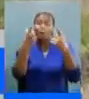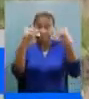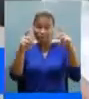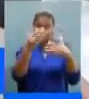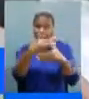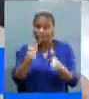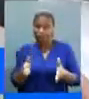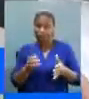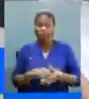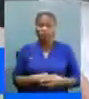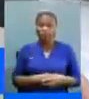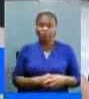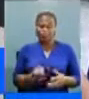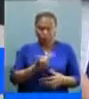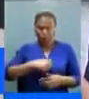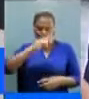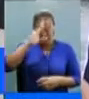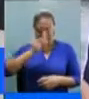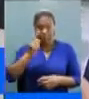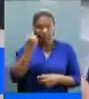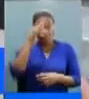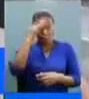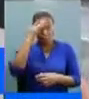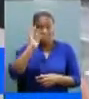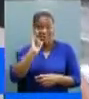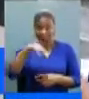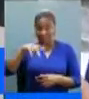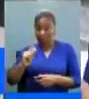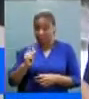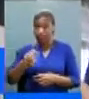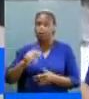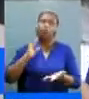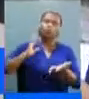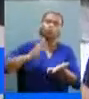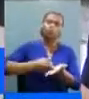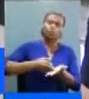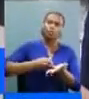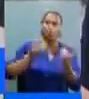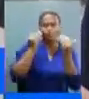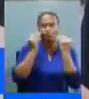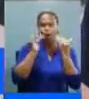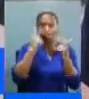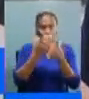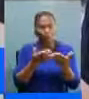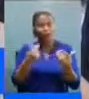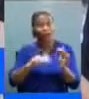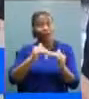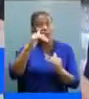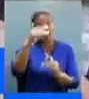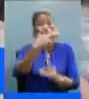setor. Sabemos que pelos números da cifra de INE, estão os últimos dados, apontam que está a crescer